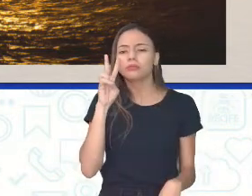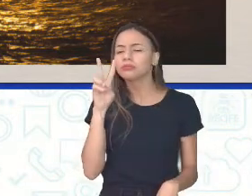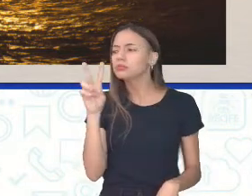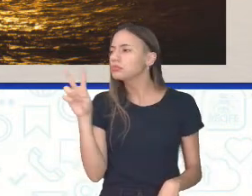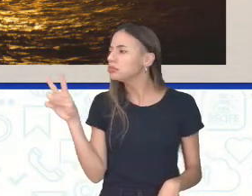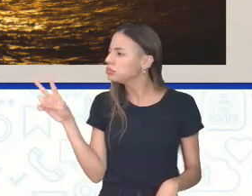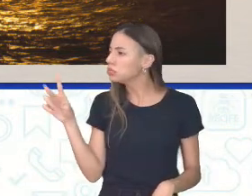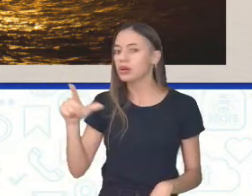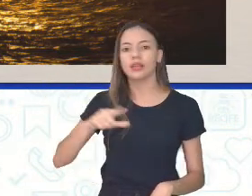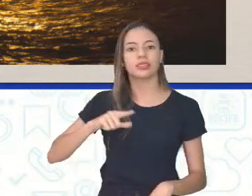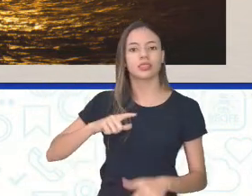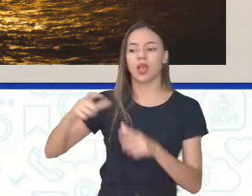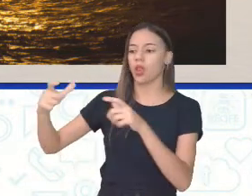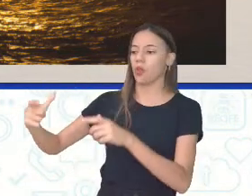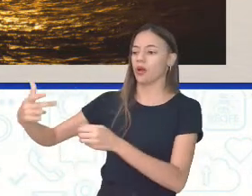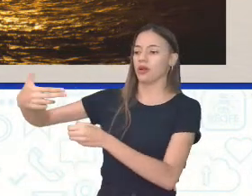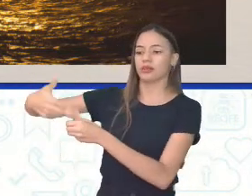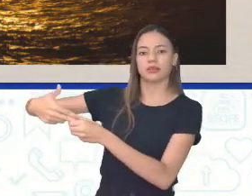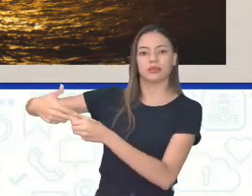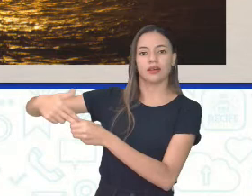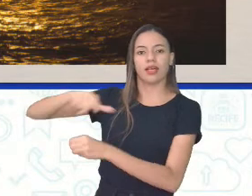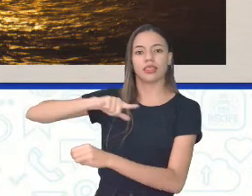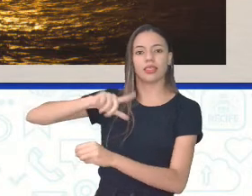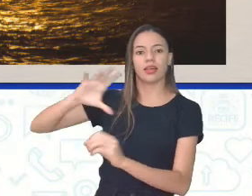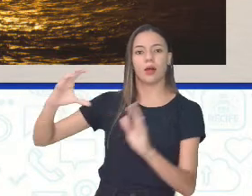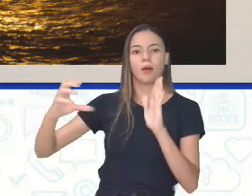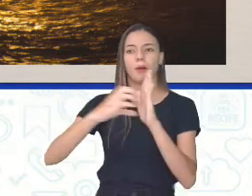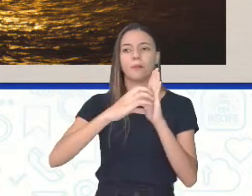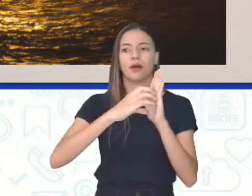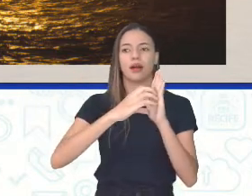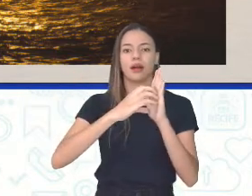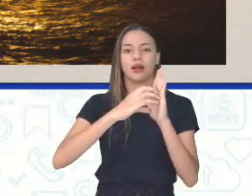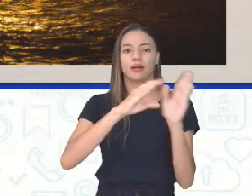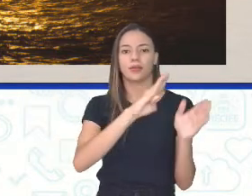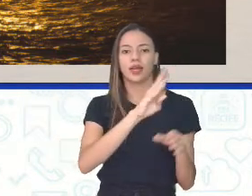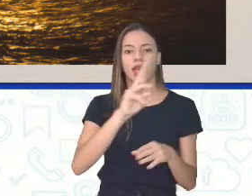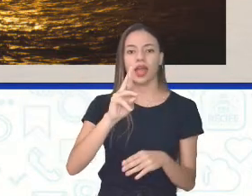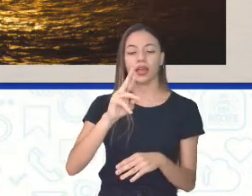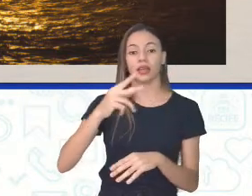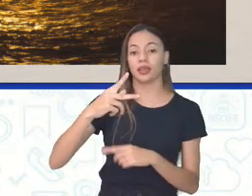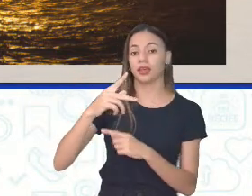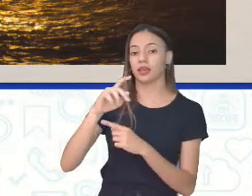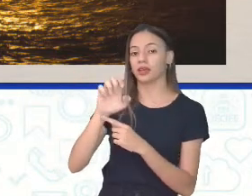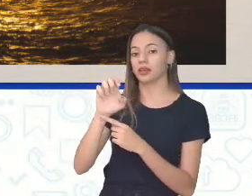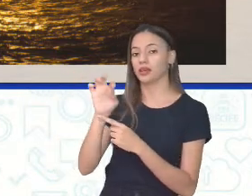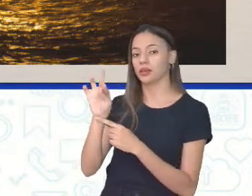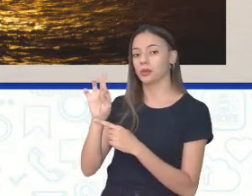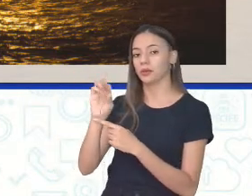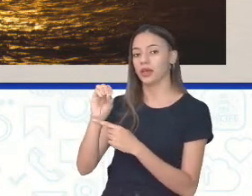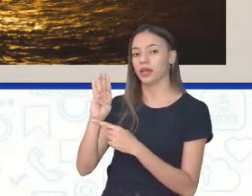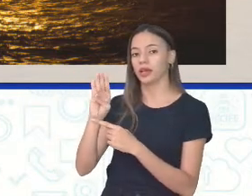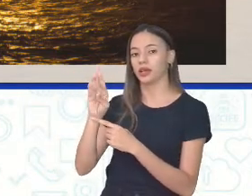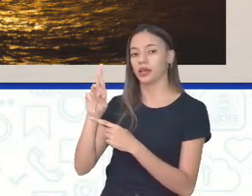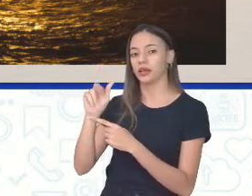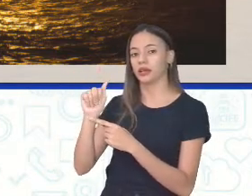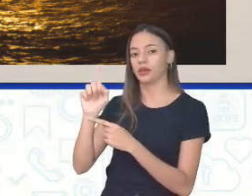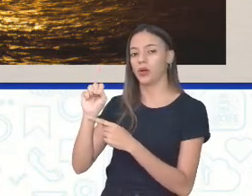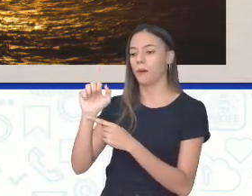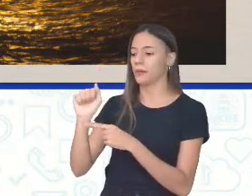um posto de combustíveis e está lá a marca BR, Petrobras, né? E a Petrobras é uma